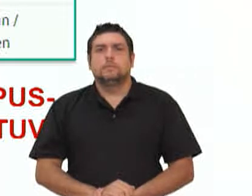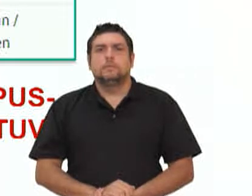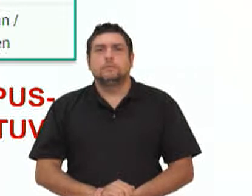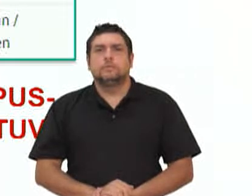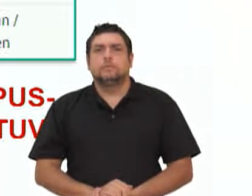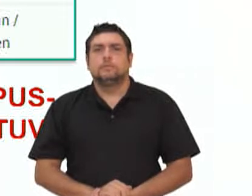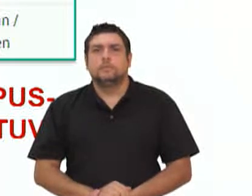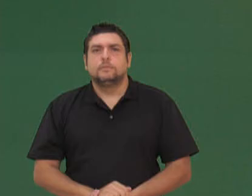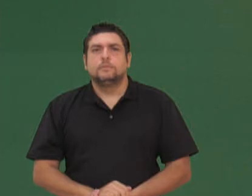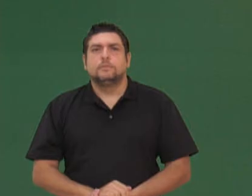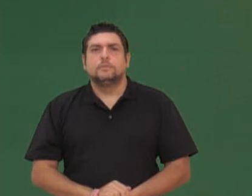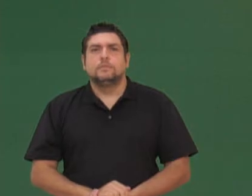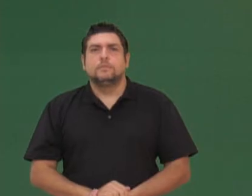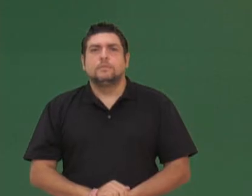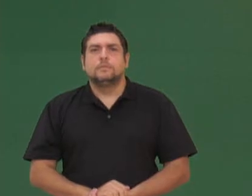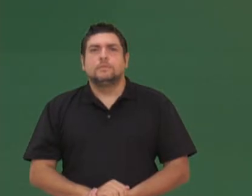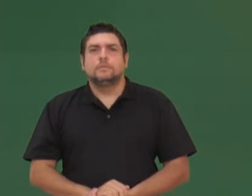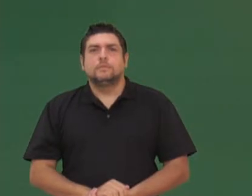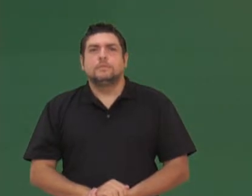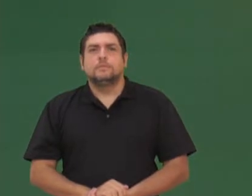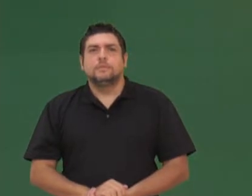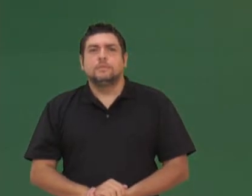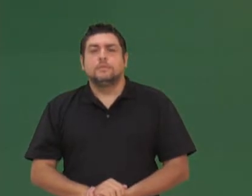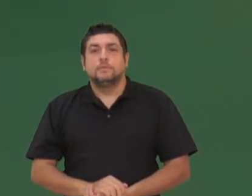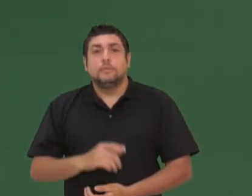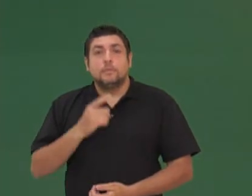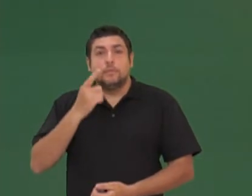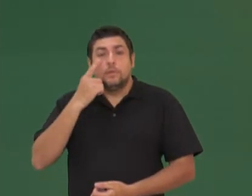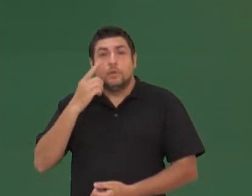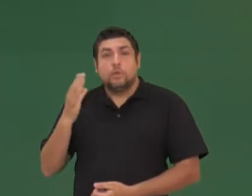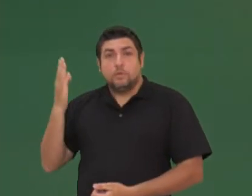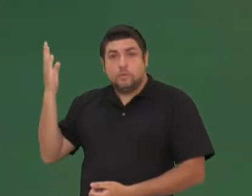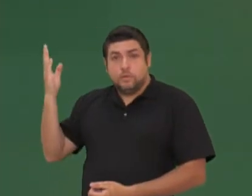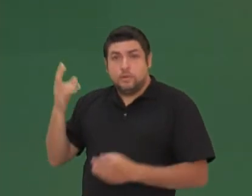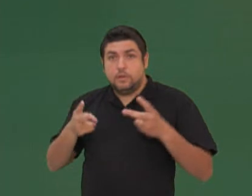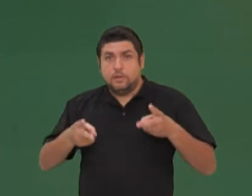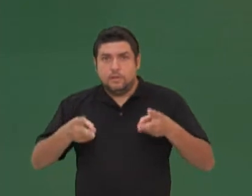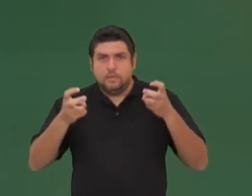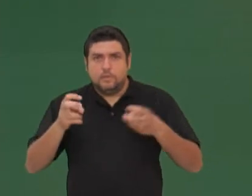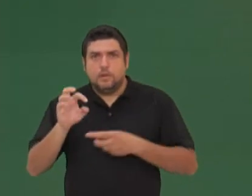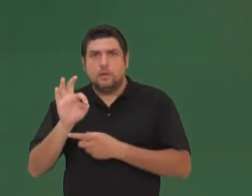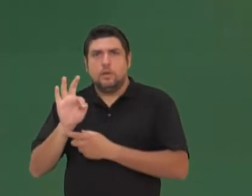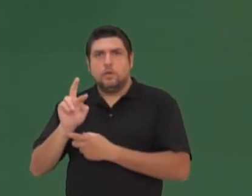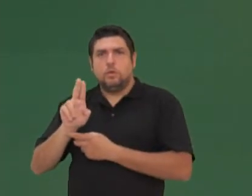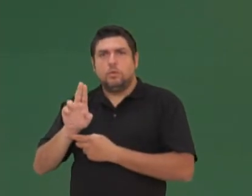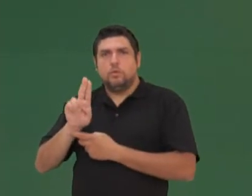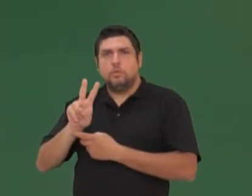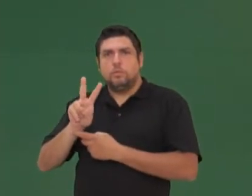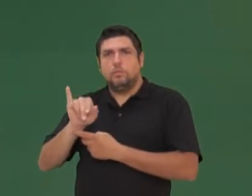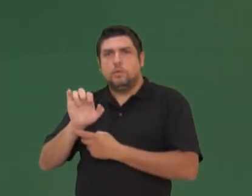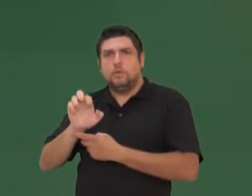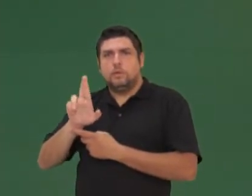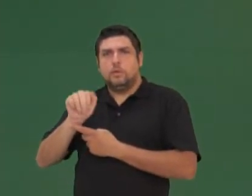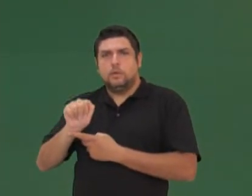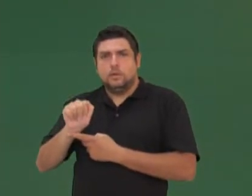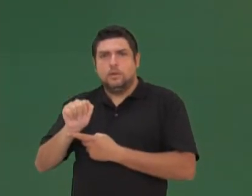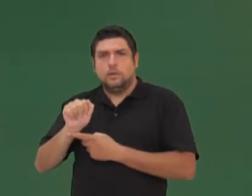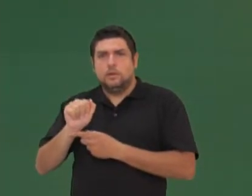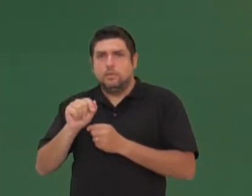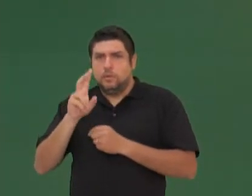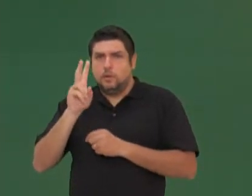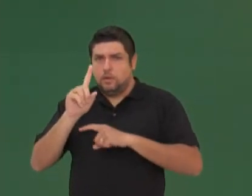o verbo tener, se jo tuviera, tuviese. Opa! Tuviera. Vocês vão lembrar dessa palavrinha-chave quando nós trabalhamos